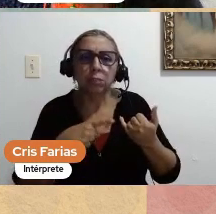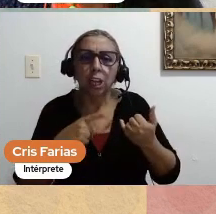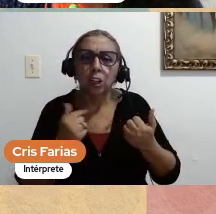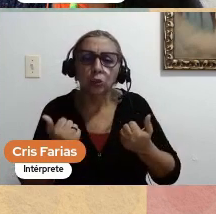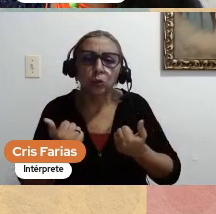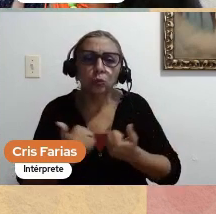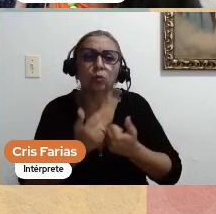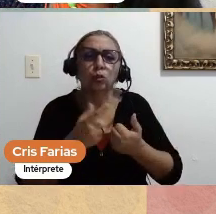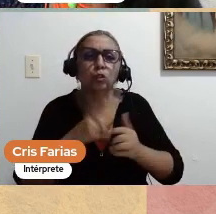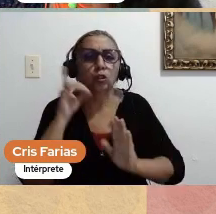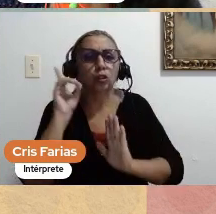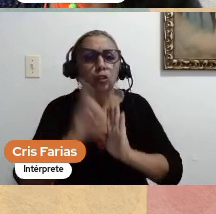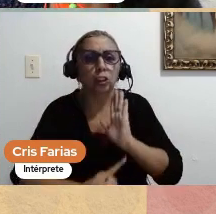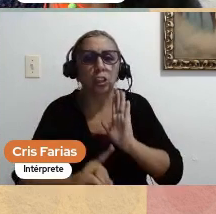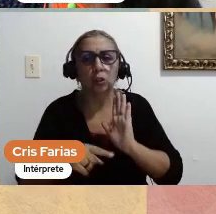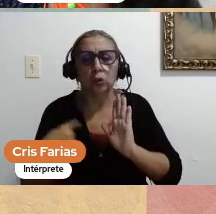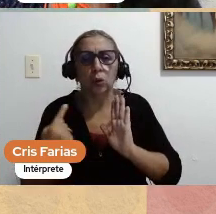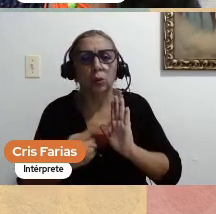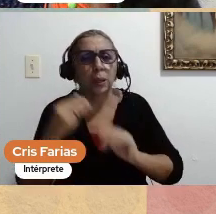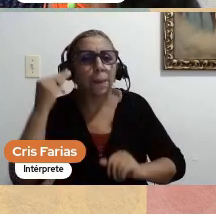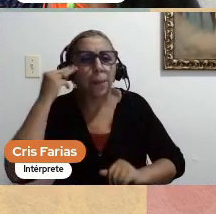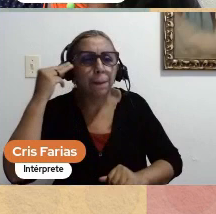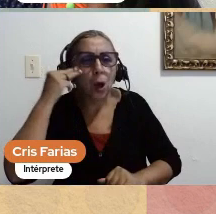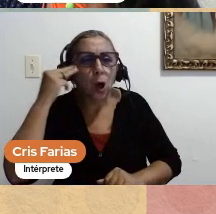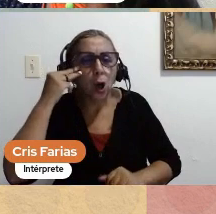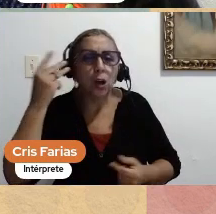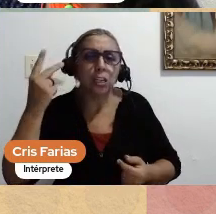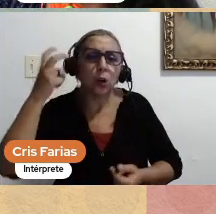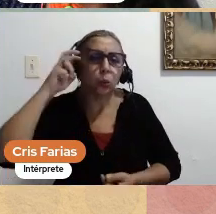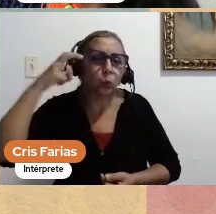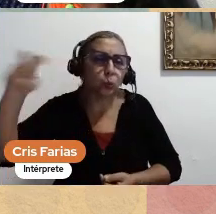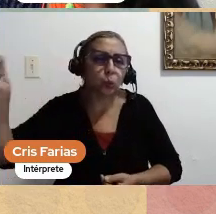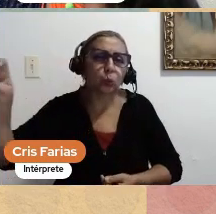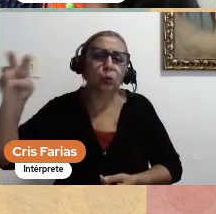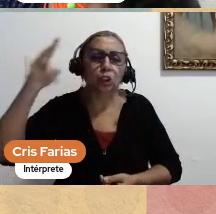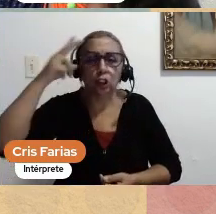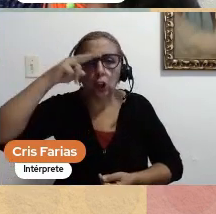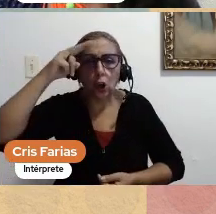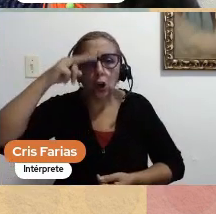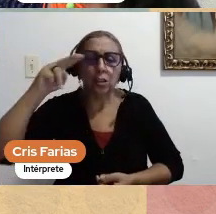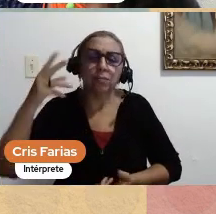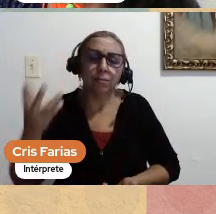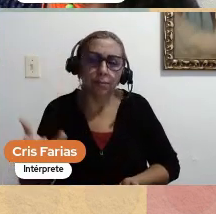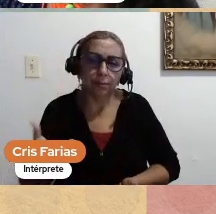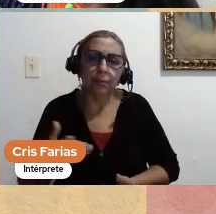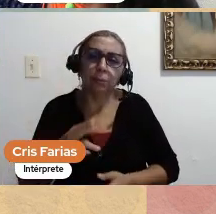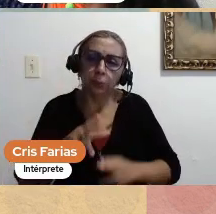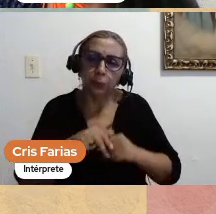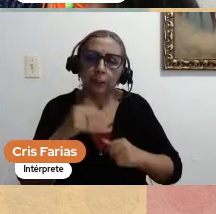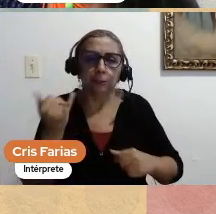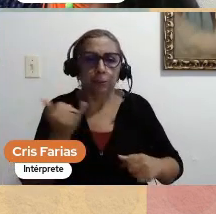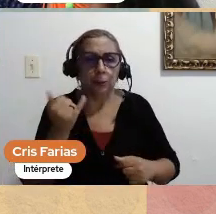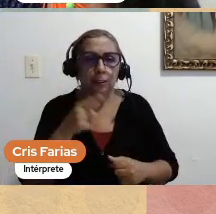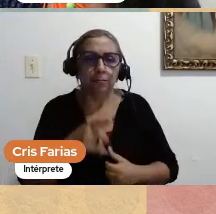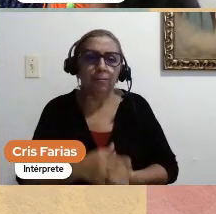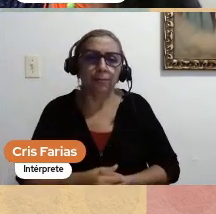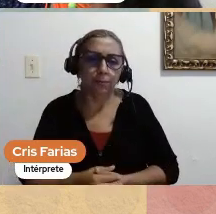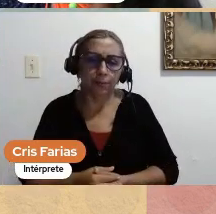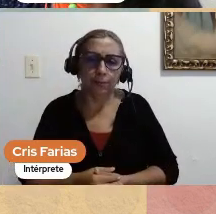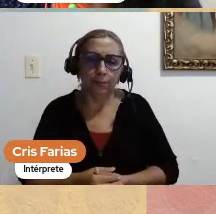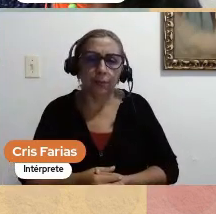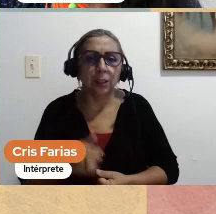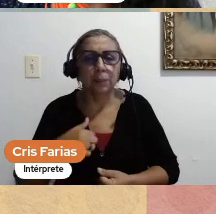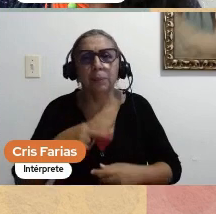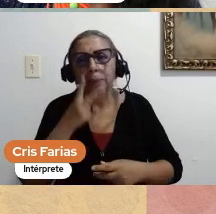nosso direito, à nossa memória, à nossa cultura, à nossa história. Por isso que é importante, né? Parece que eu